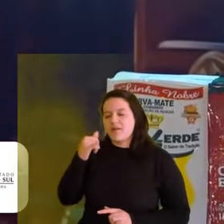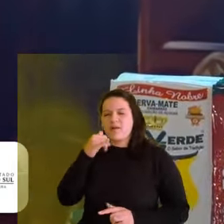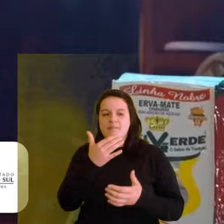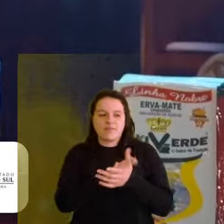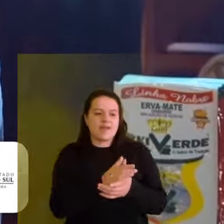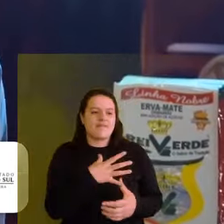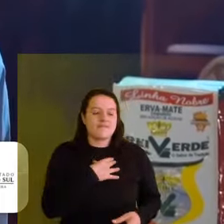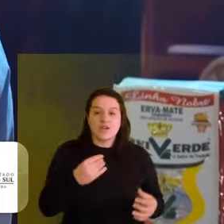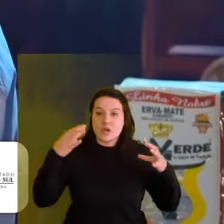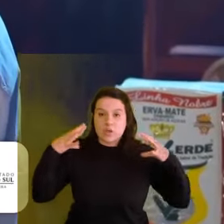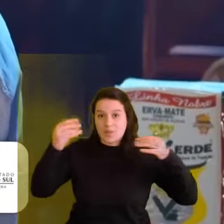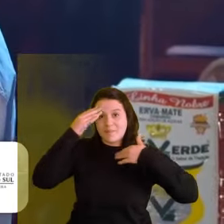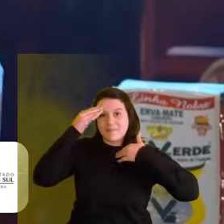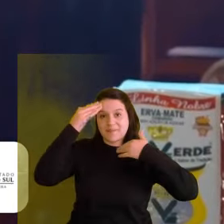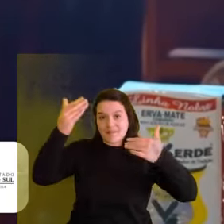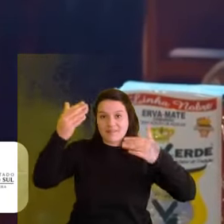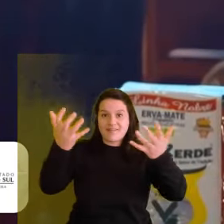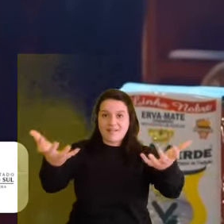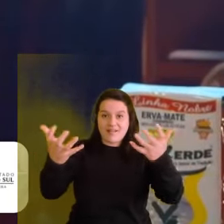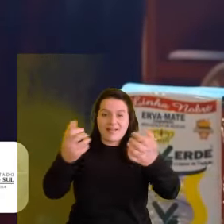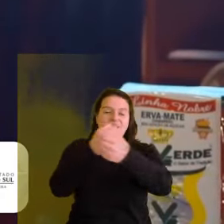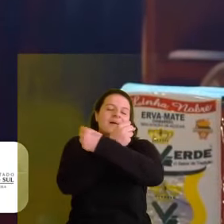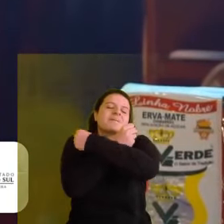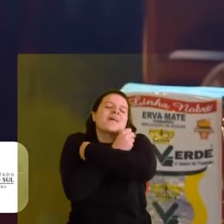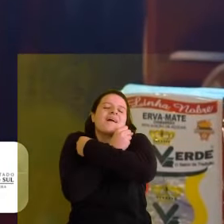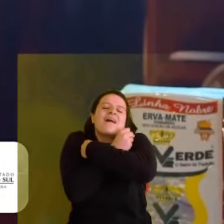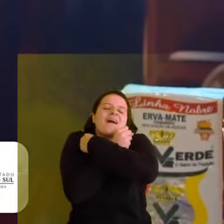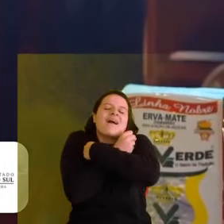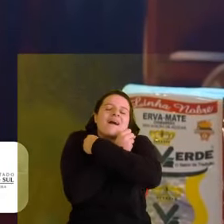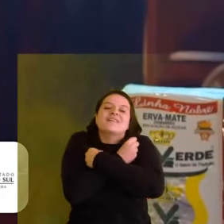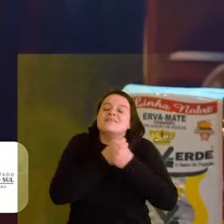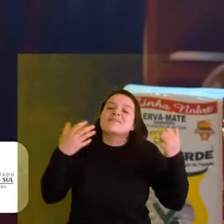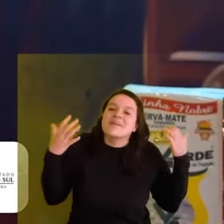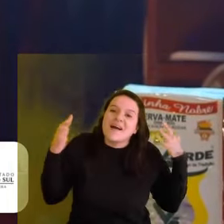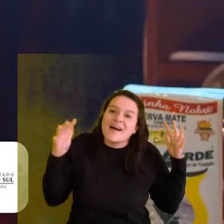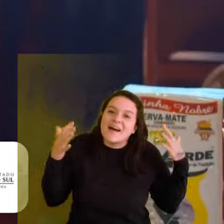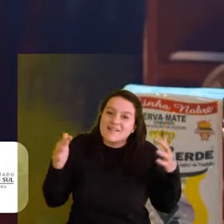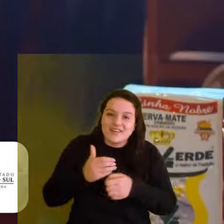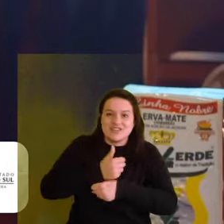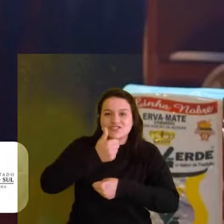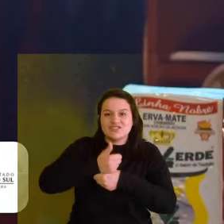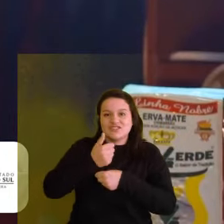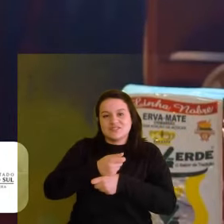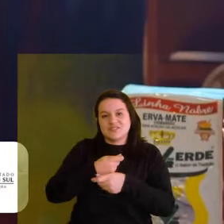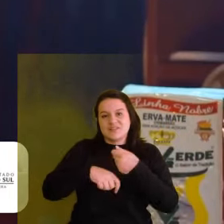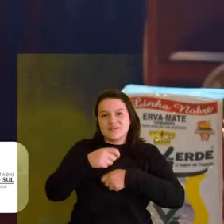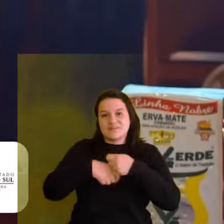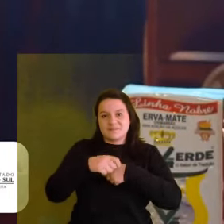eu quero também deixar um abraço com muito carinho e parabenizar e agradecer a direção administrativa da empresa e